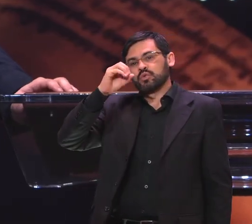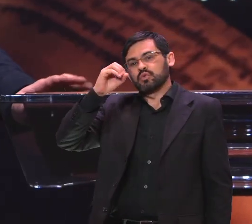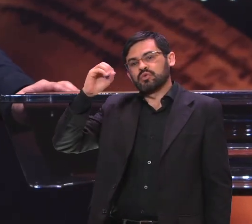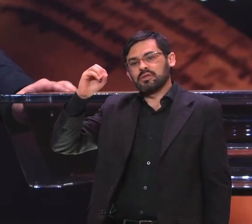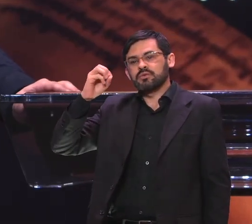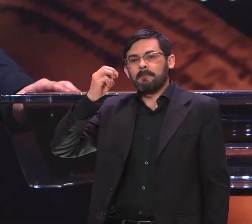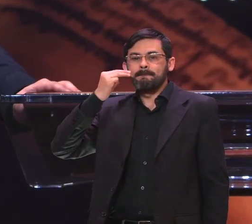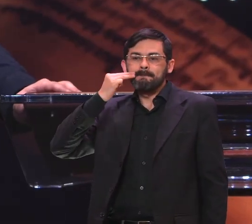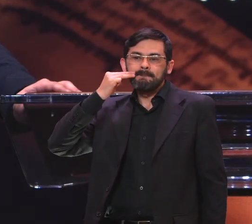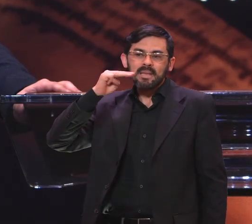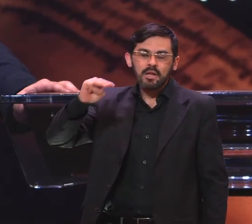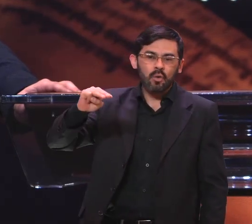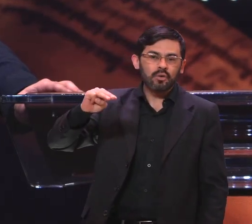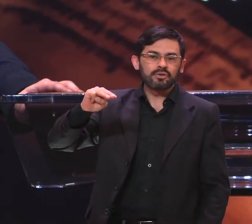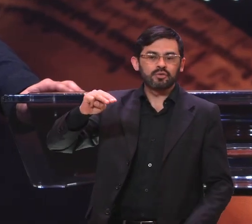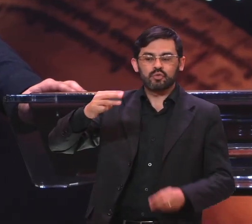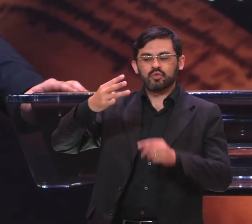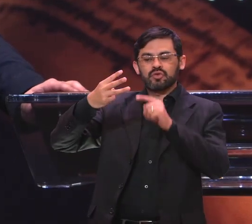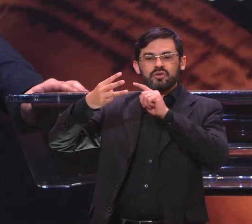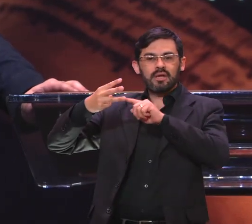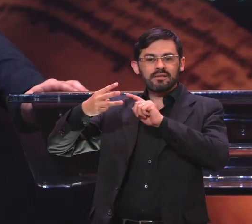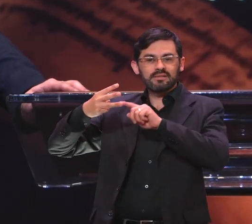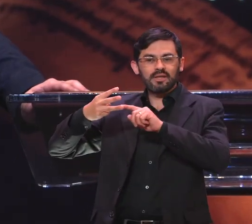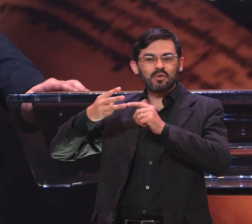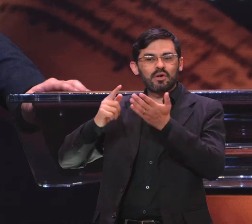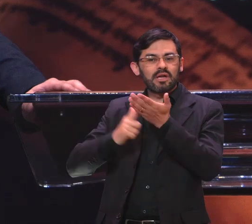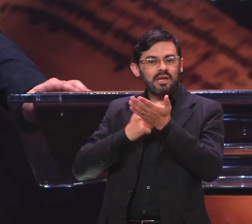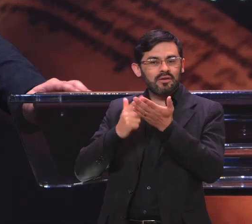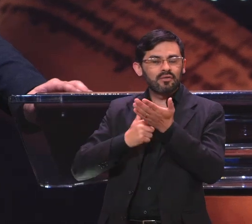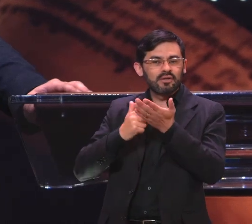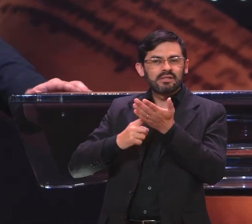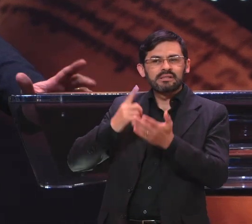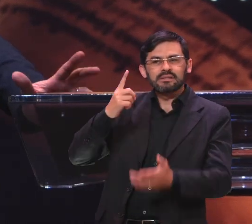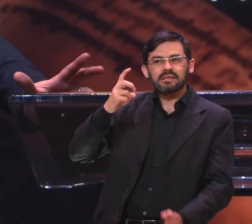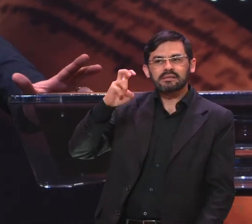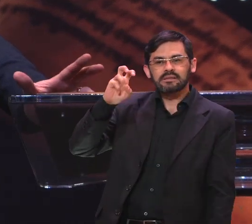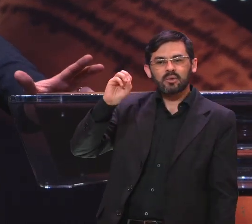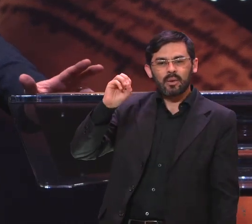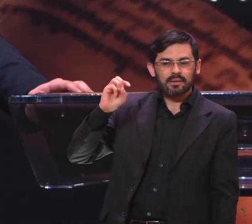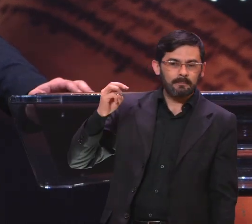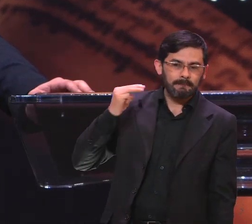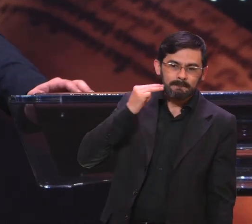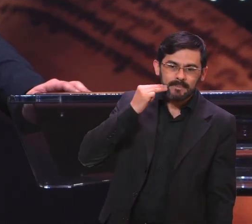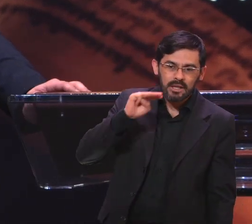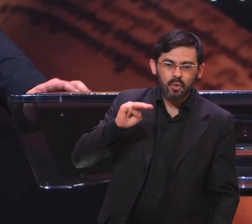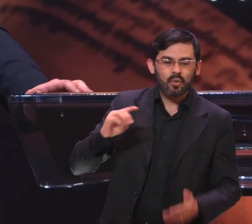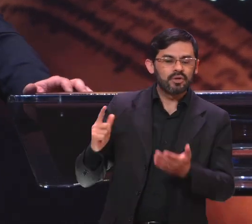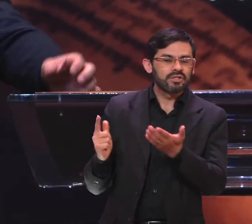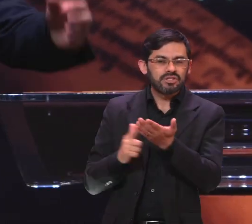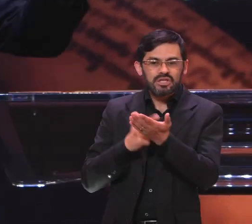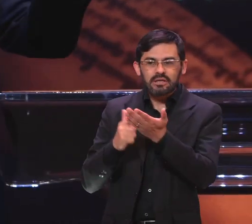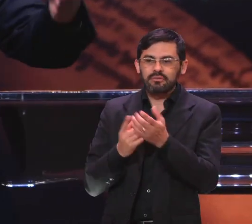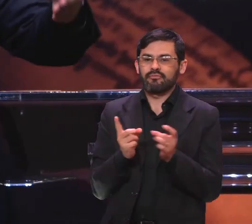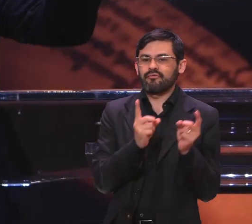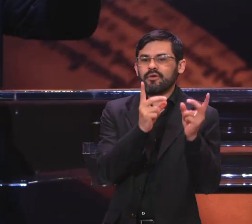de exemplares. O terceiro, O Senhor dos Anéis, 150 milhões. A